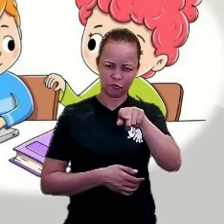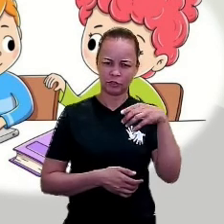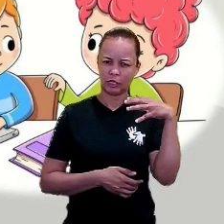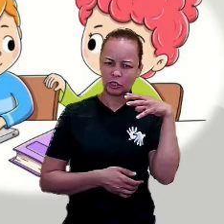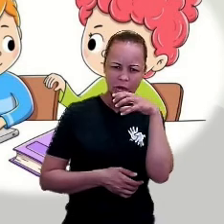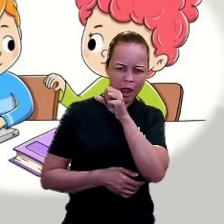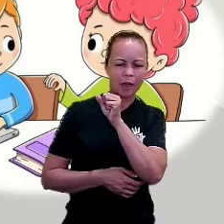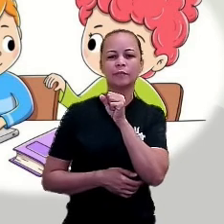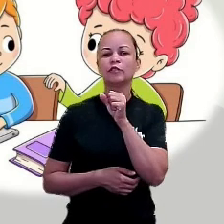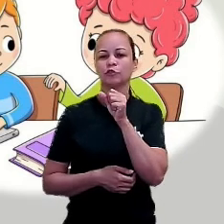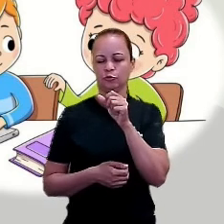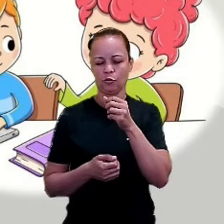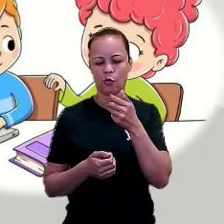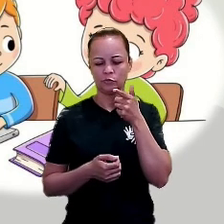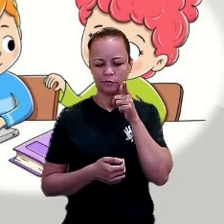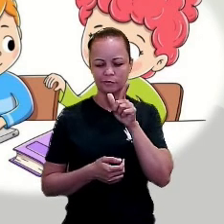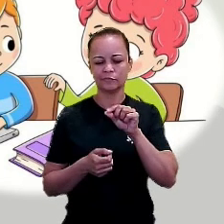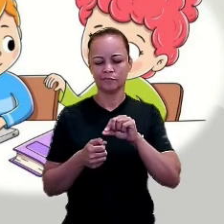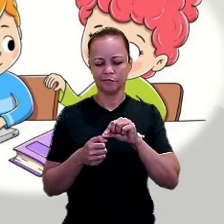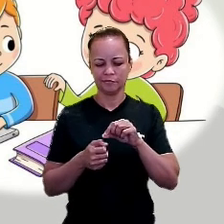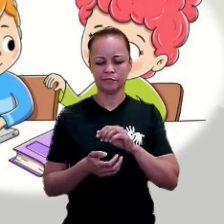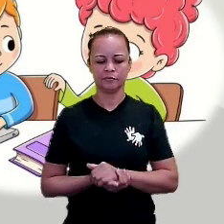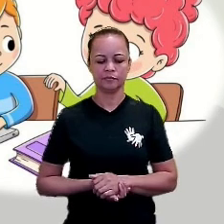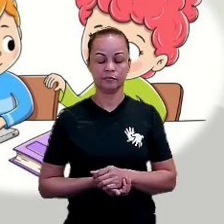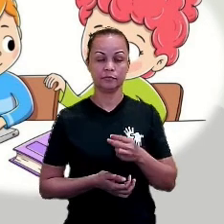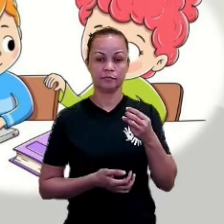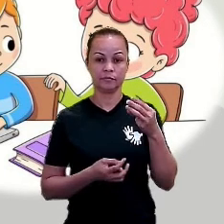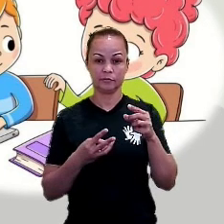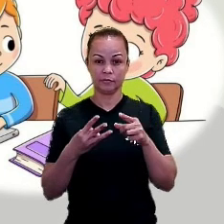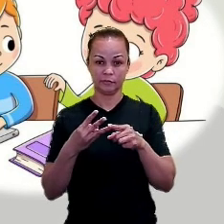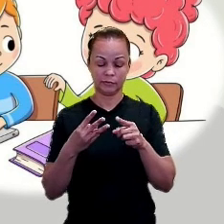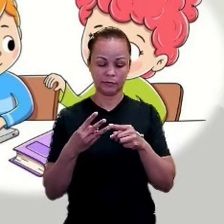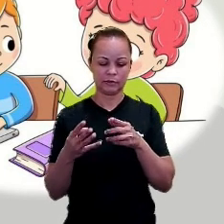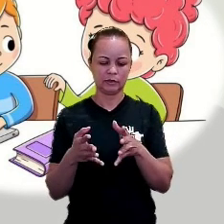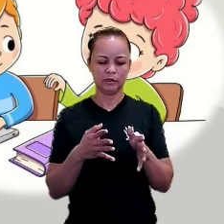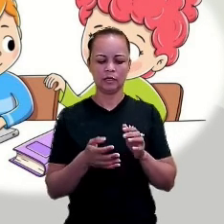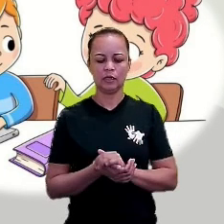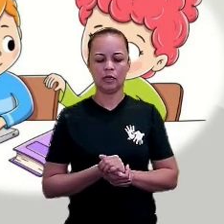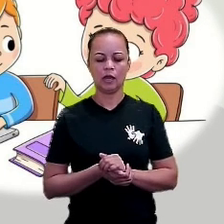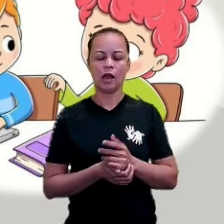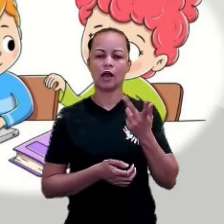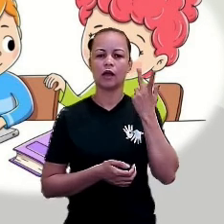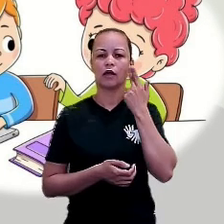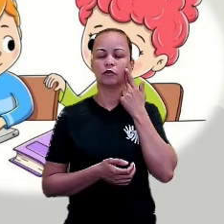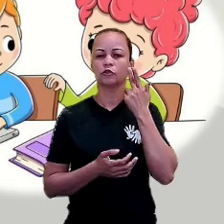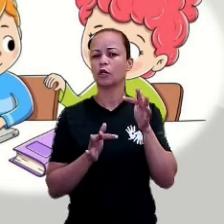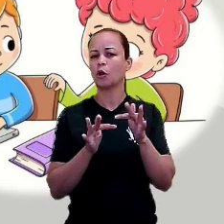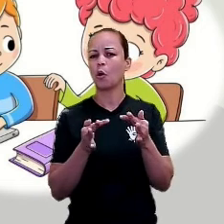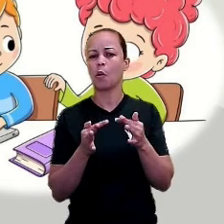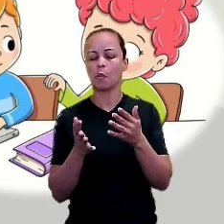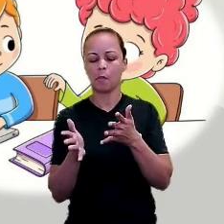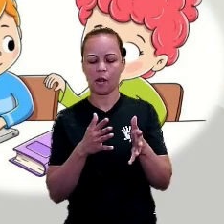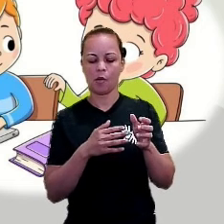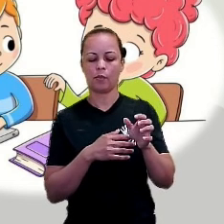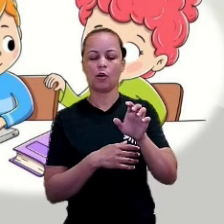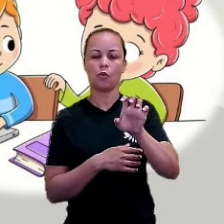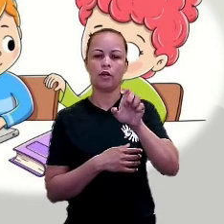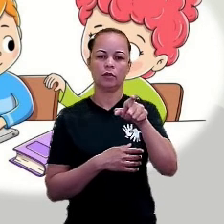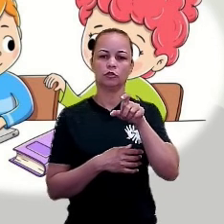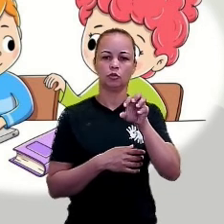rapidinho. E terceiro, quais as causas mais comuns para o êxodo rural?